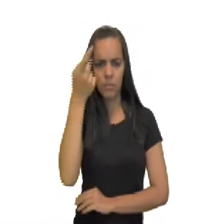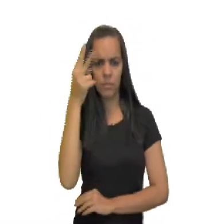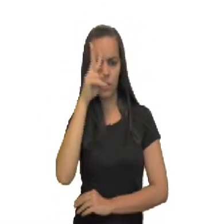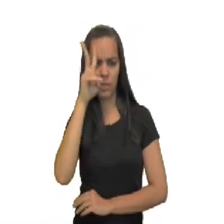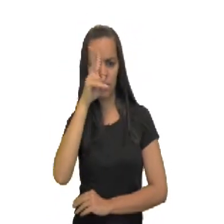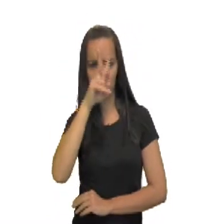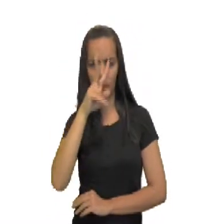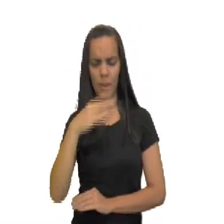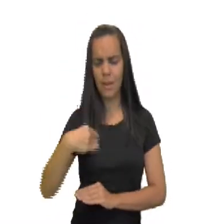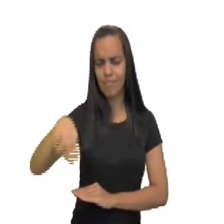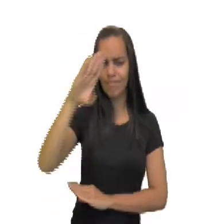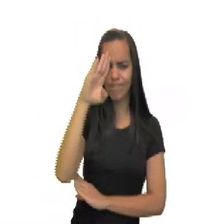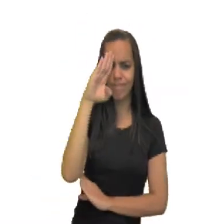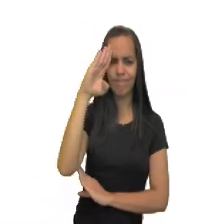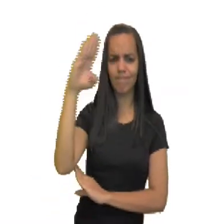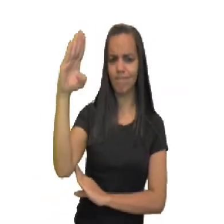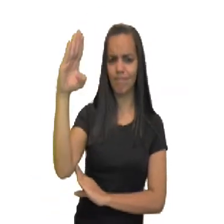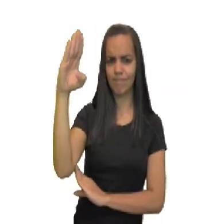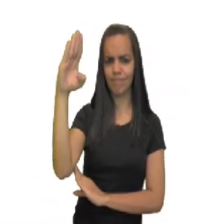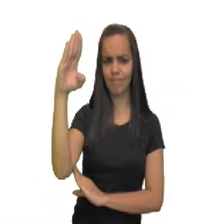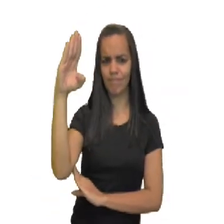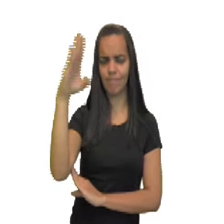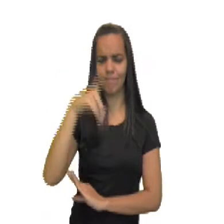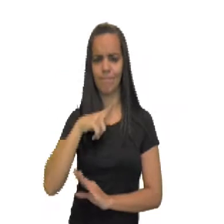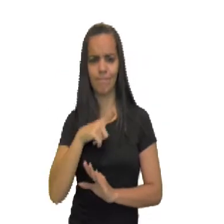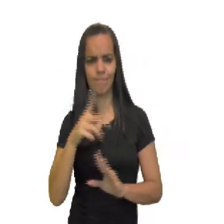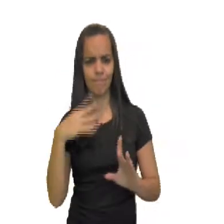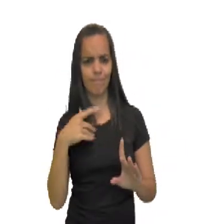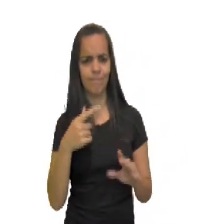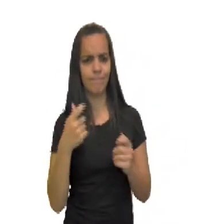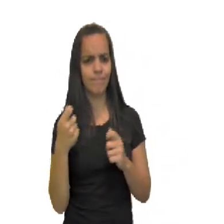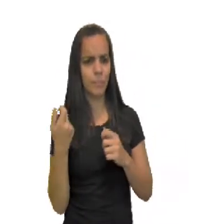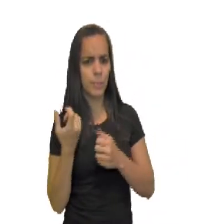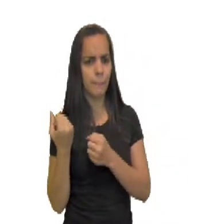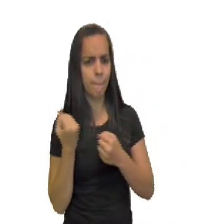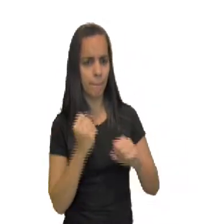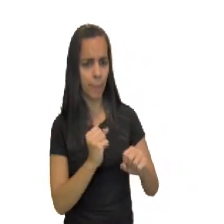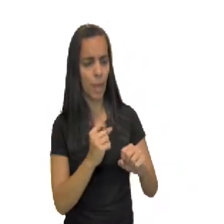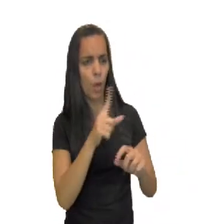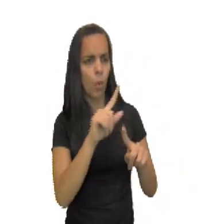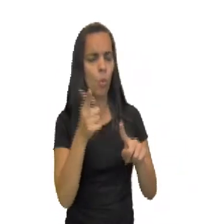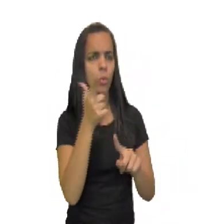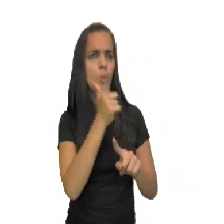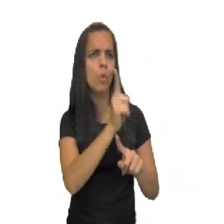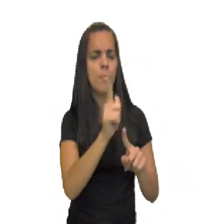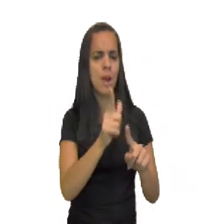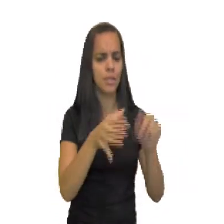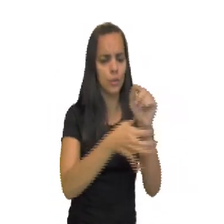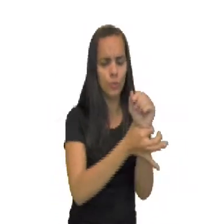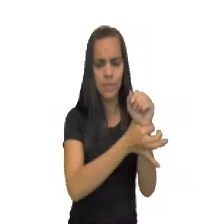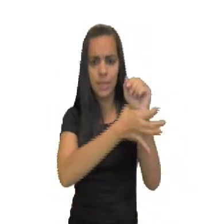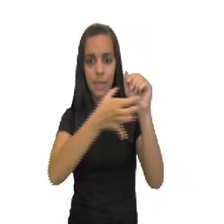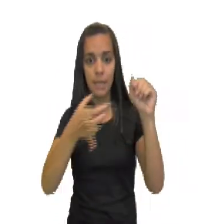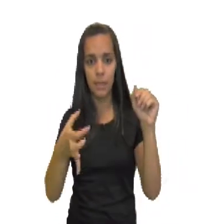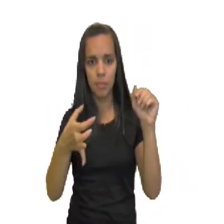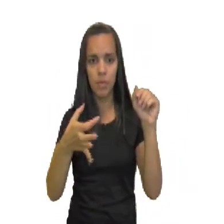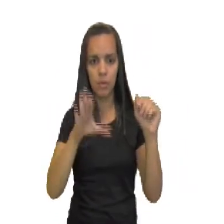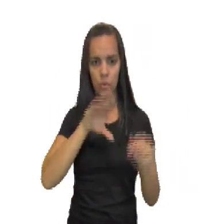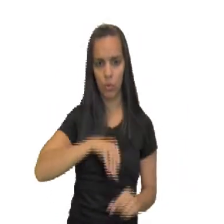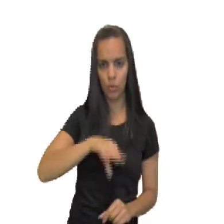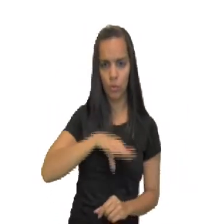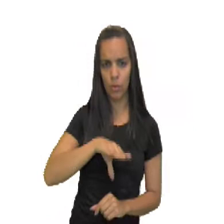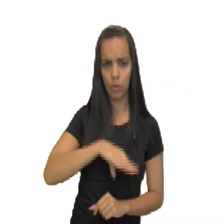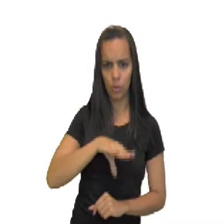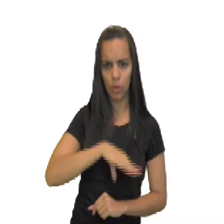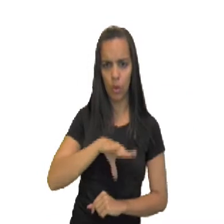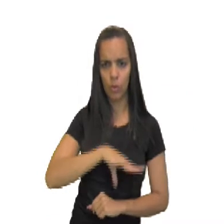como a principal articuladora do processo de independência do Brasil, ocorrido em